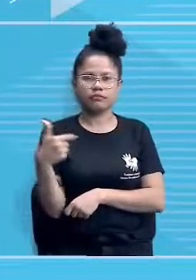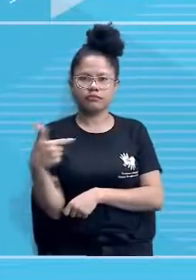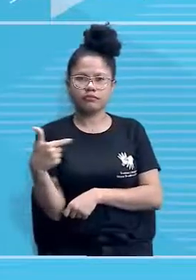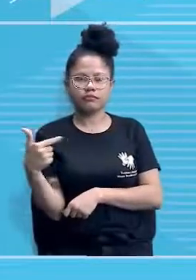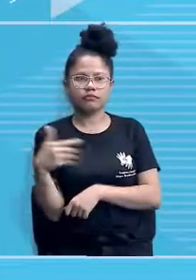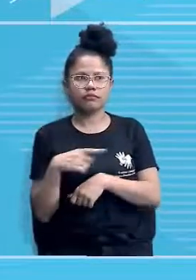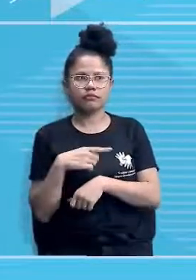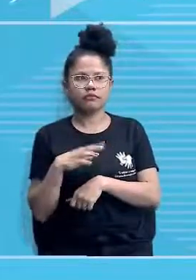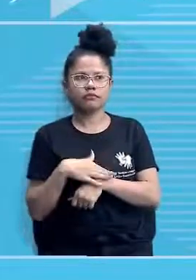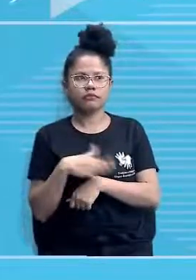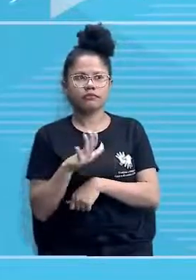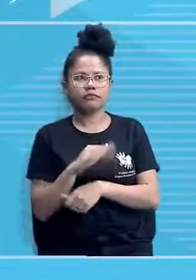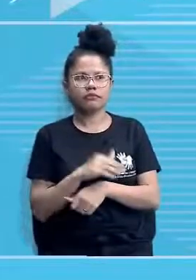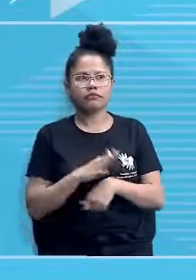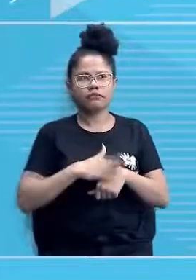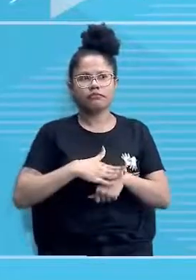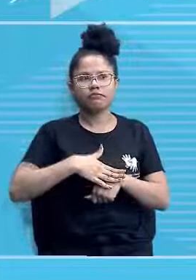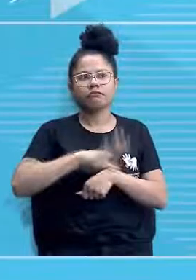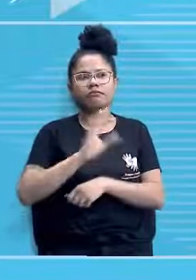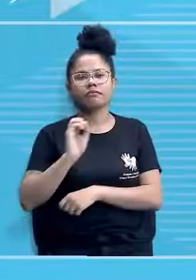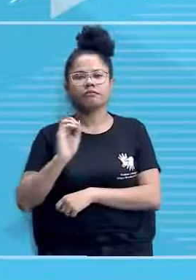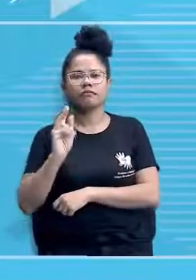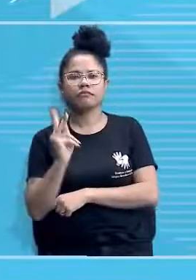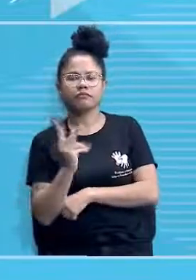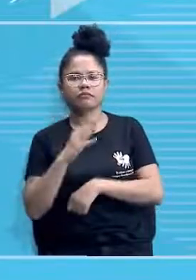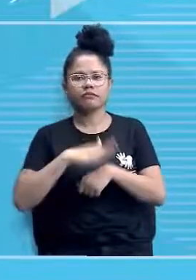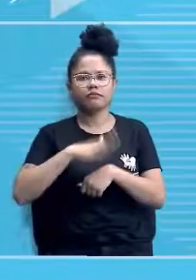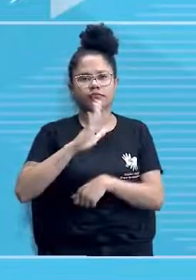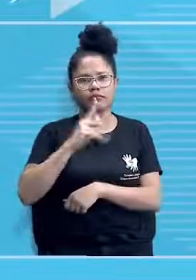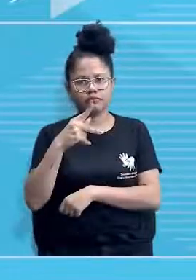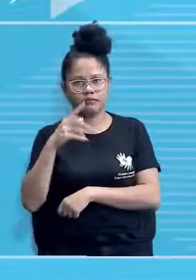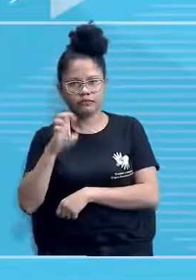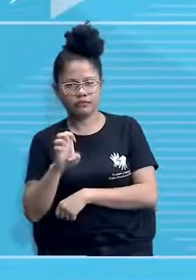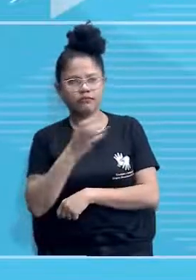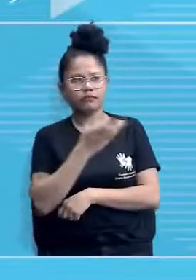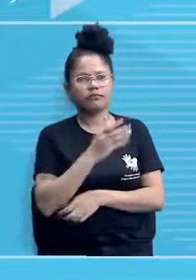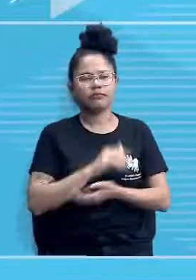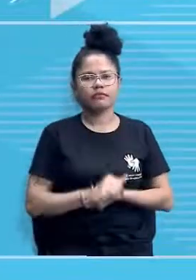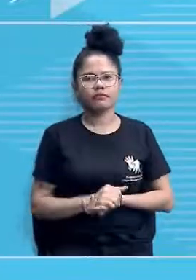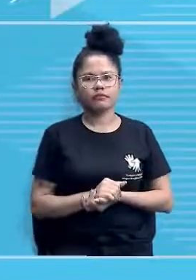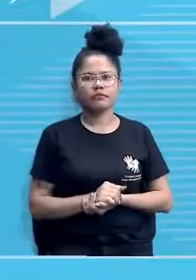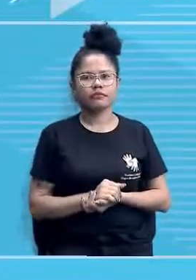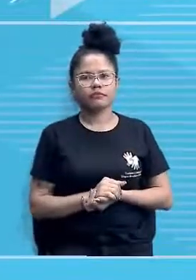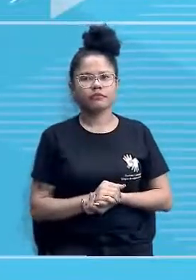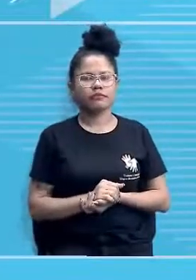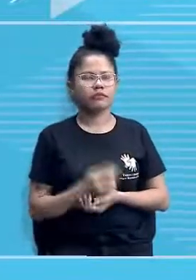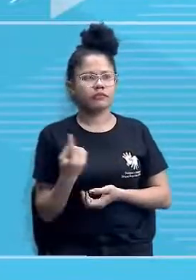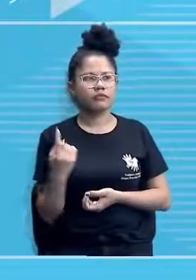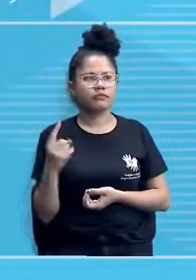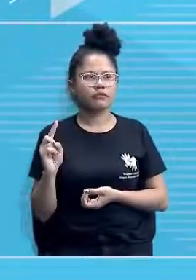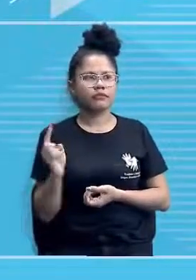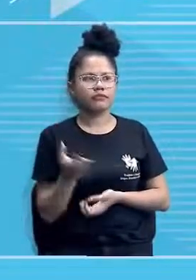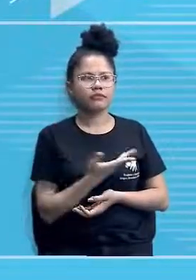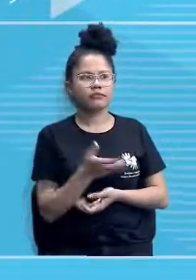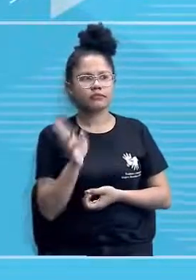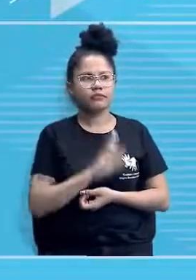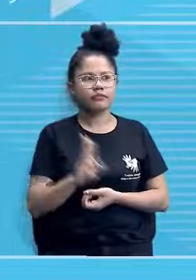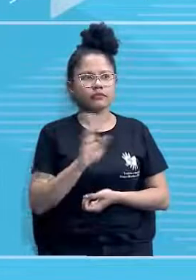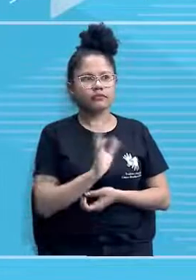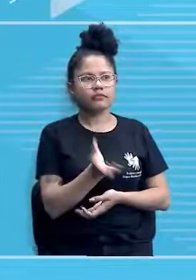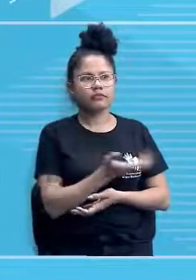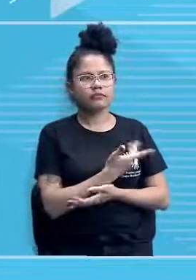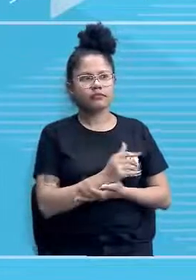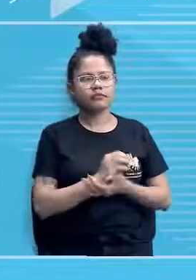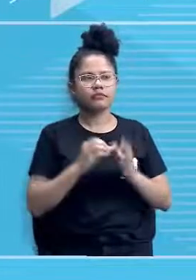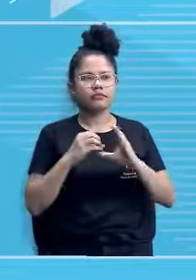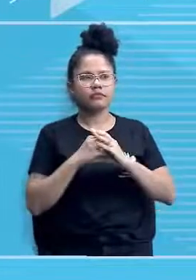duas hidroxilas quanto maior número de hidroxilas maior vai ser o ponto de fusão ebulição e a última eu utilizei aqui o